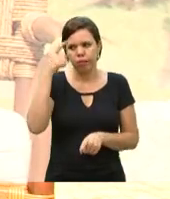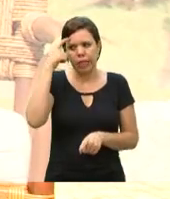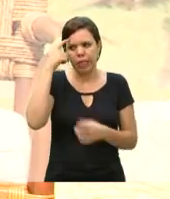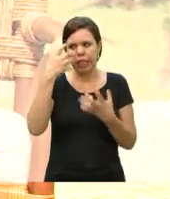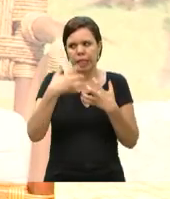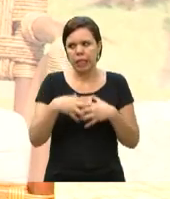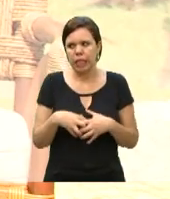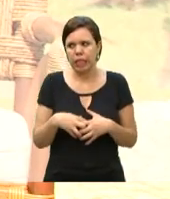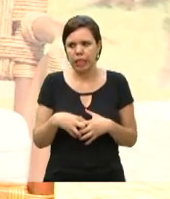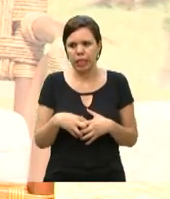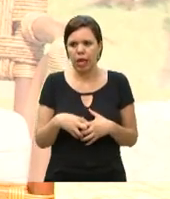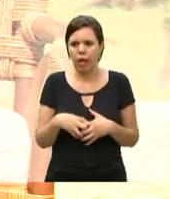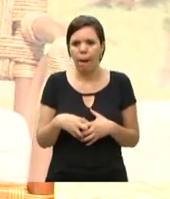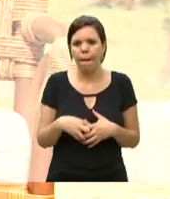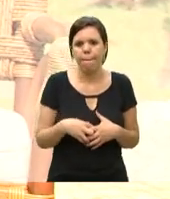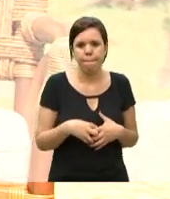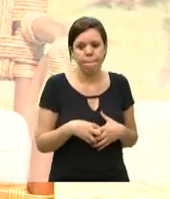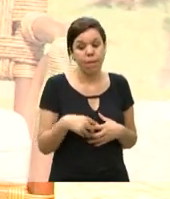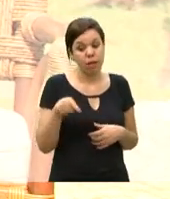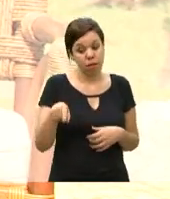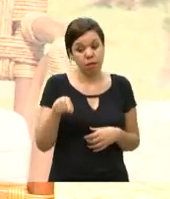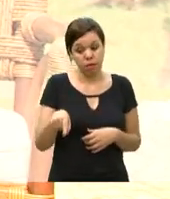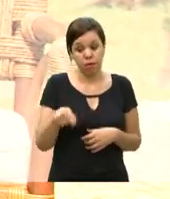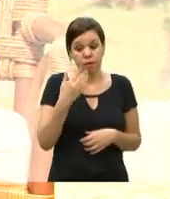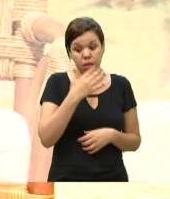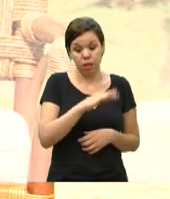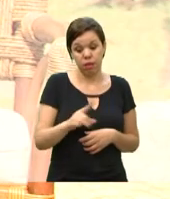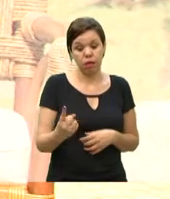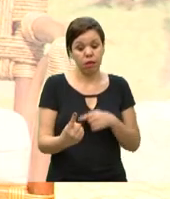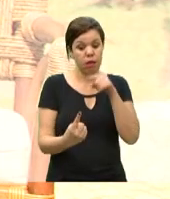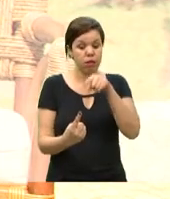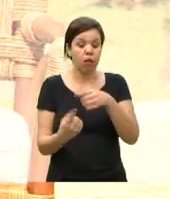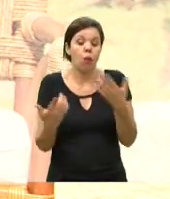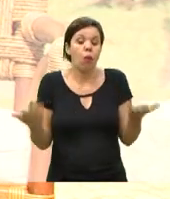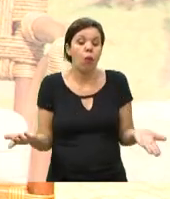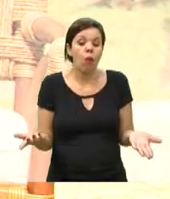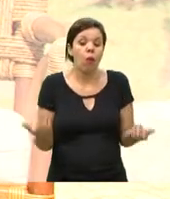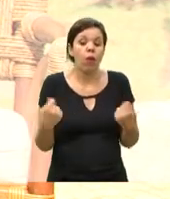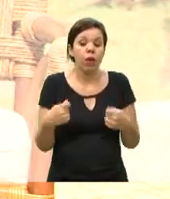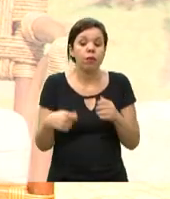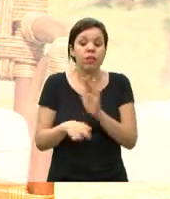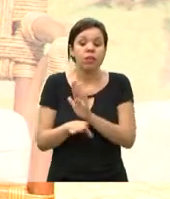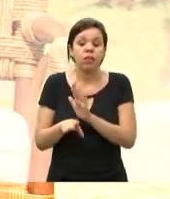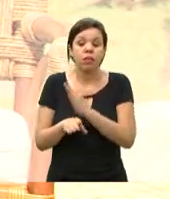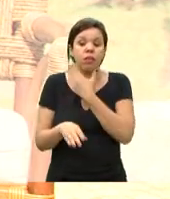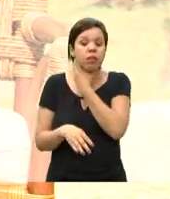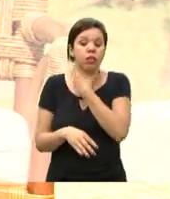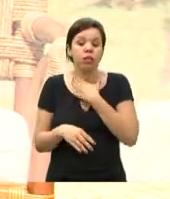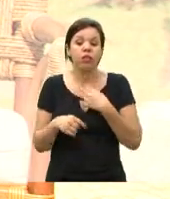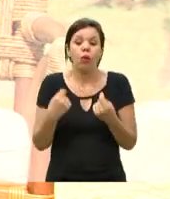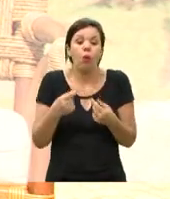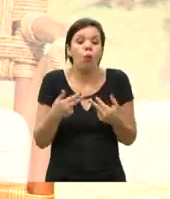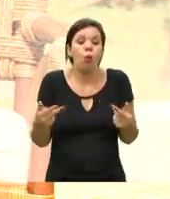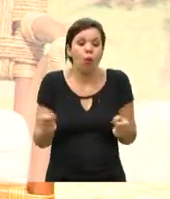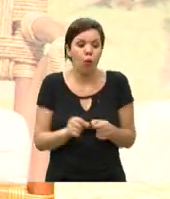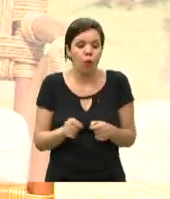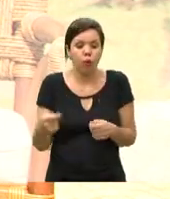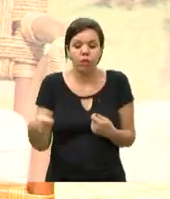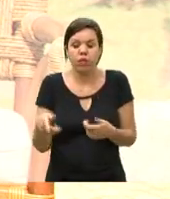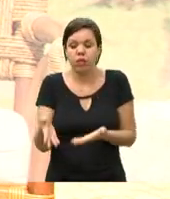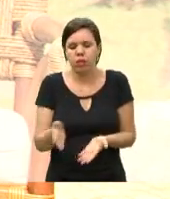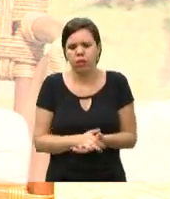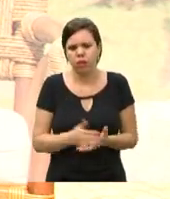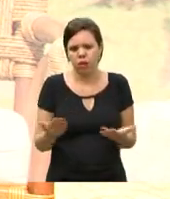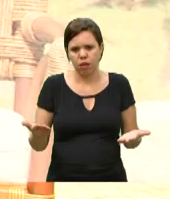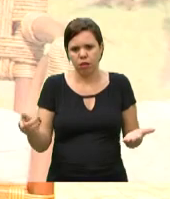pensar nessa criança, não é? Qual é a demanda dela... O que ela